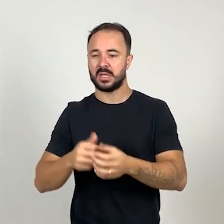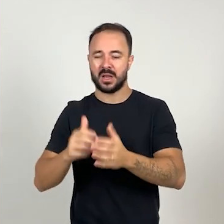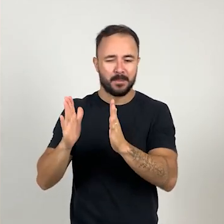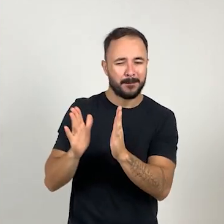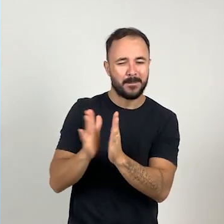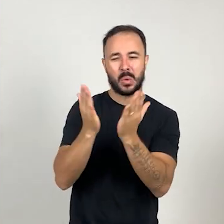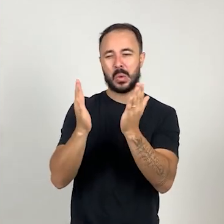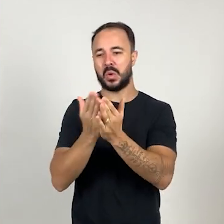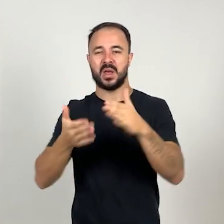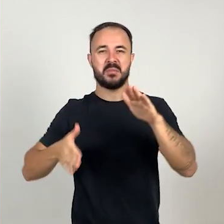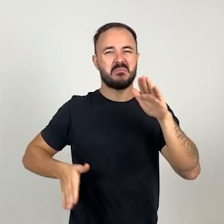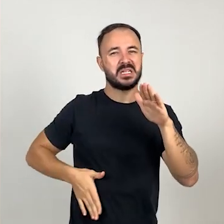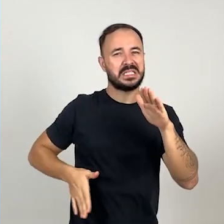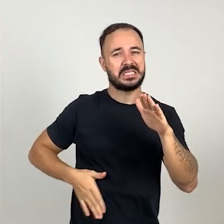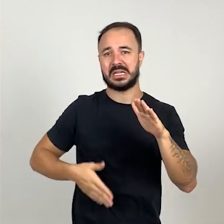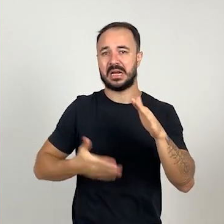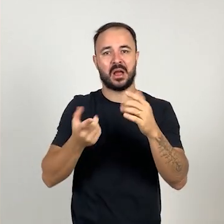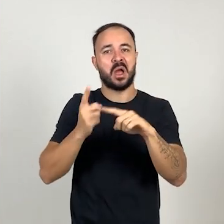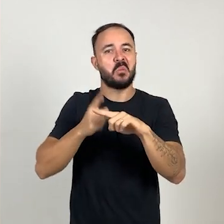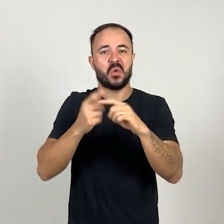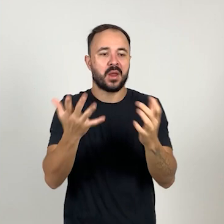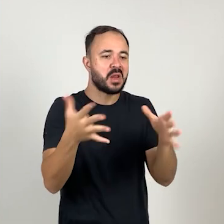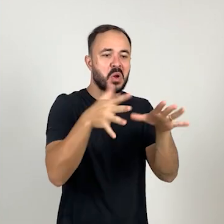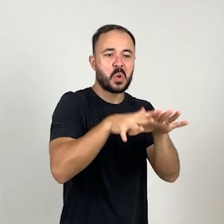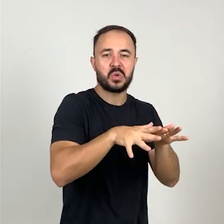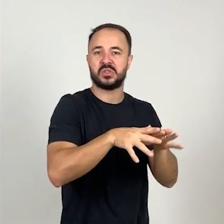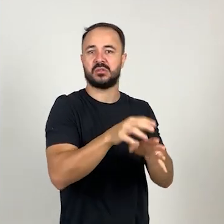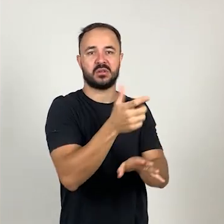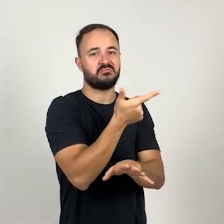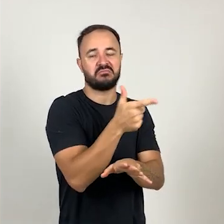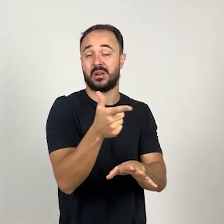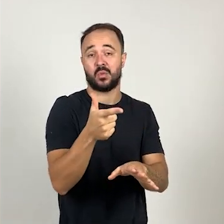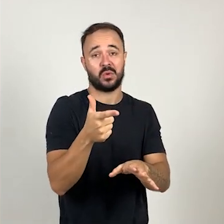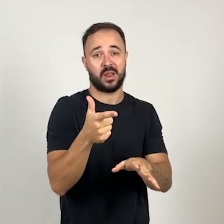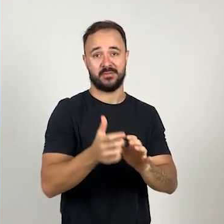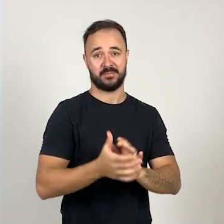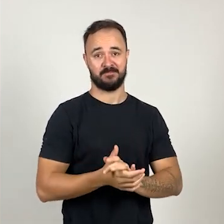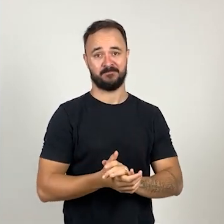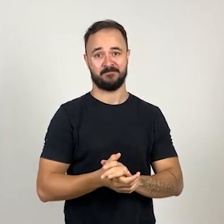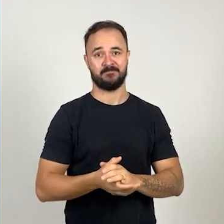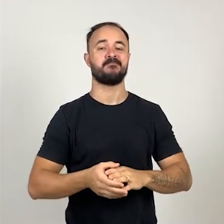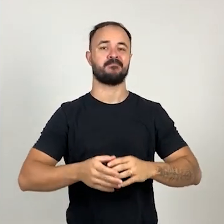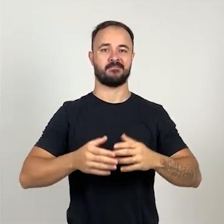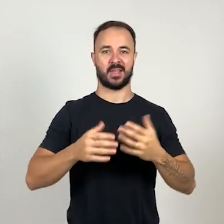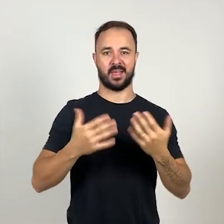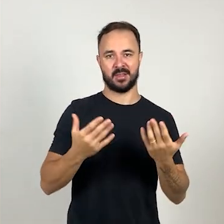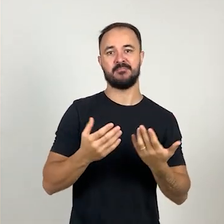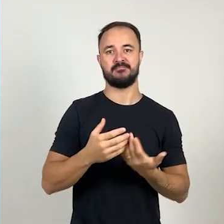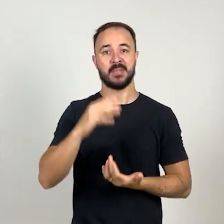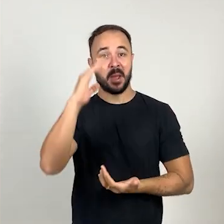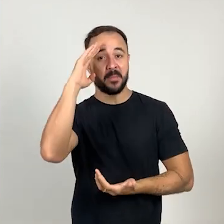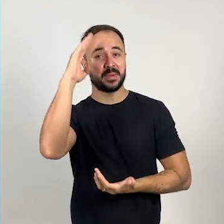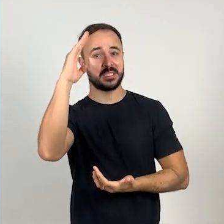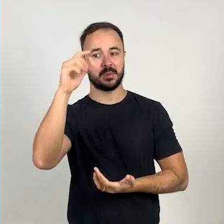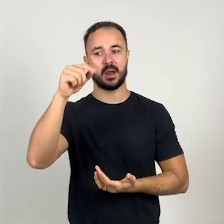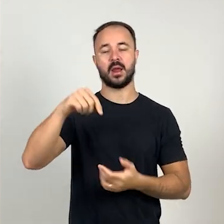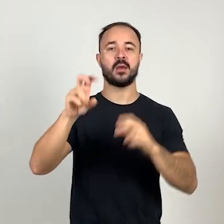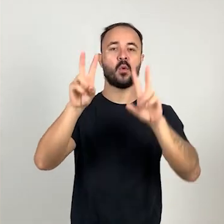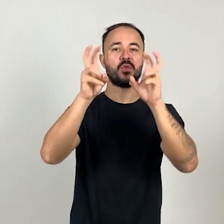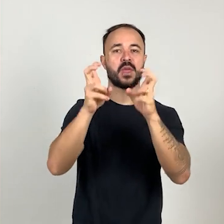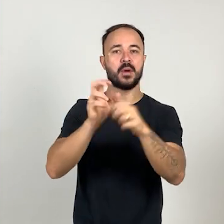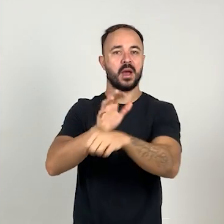da escravidão para os povos negros foram profundas e duradouras, especialmente no que diz respeito ao